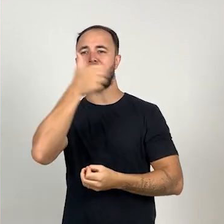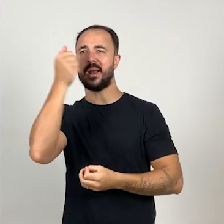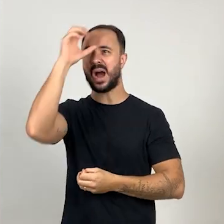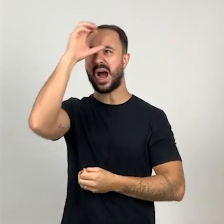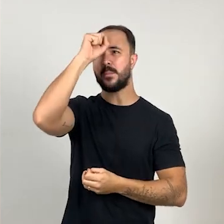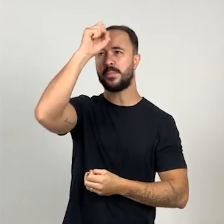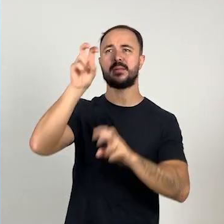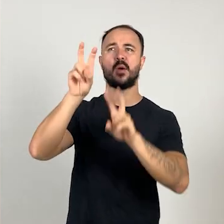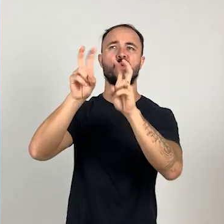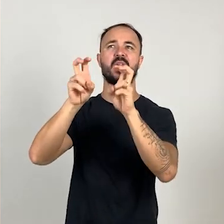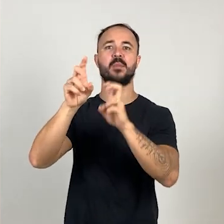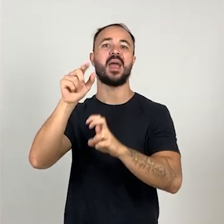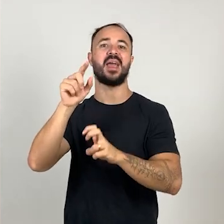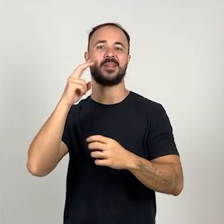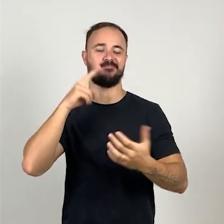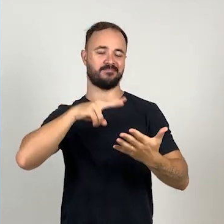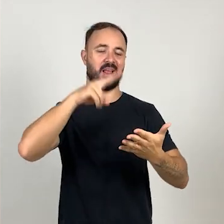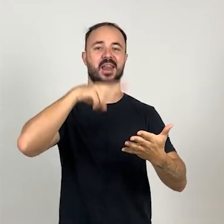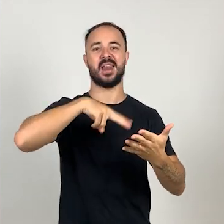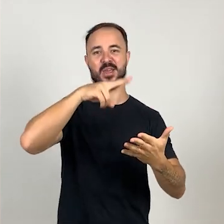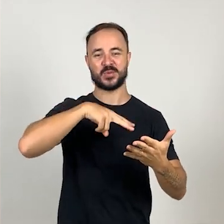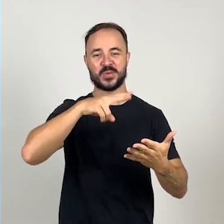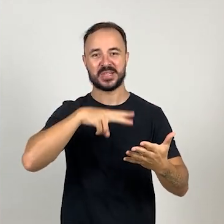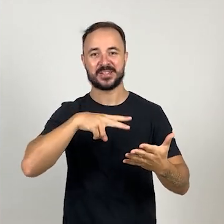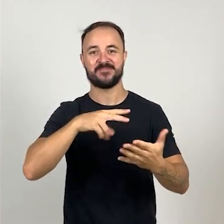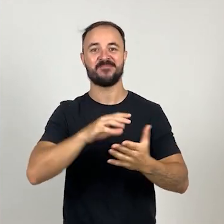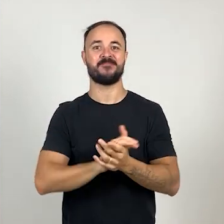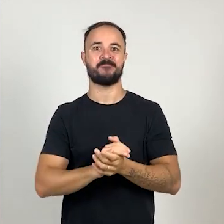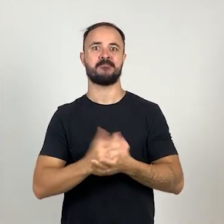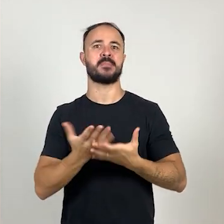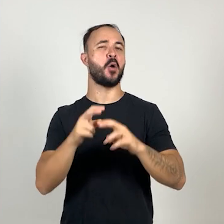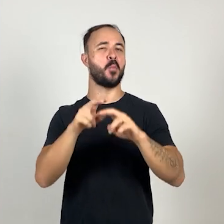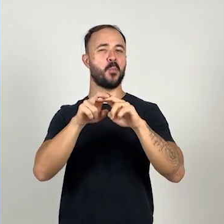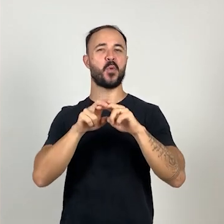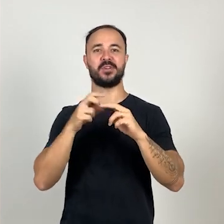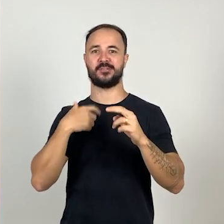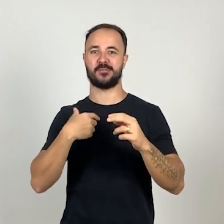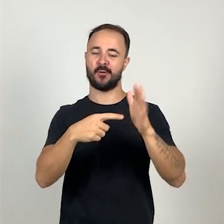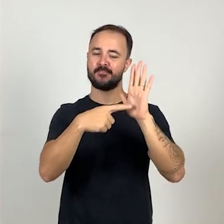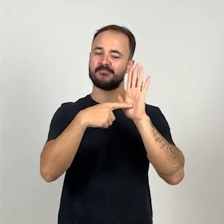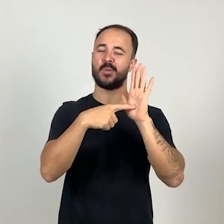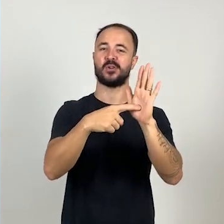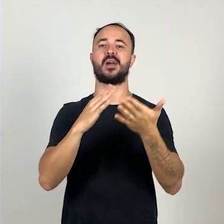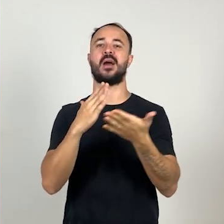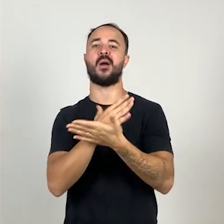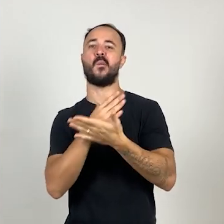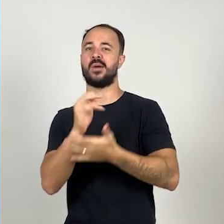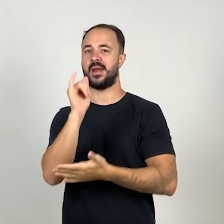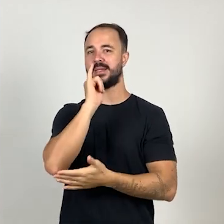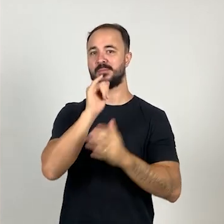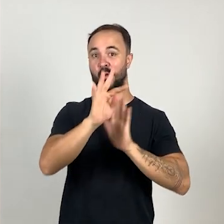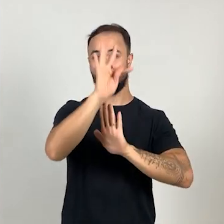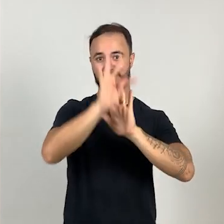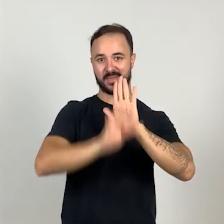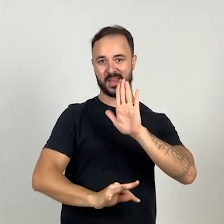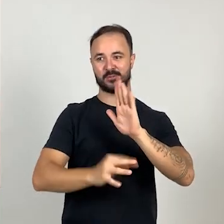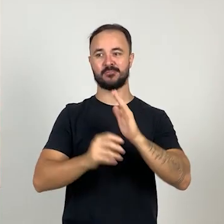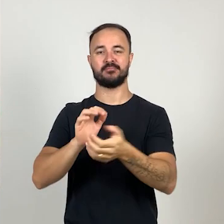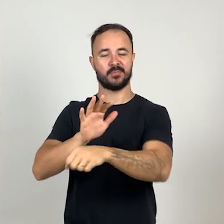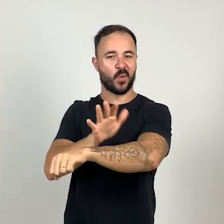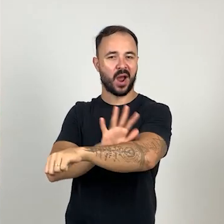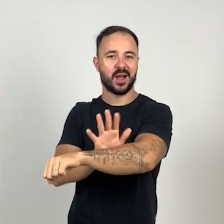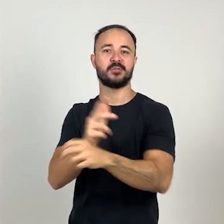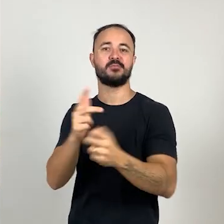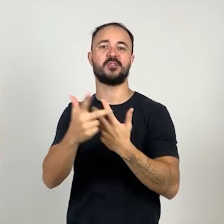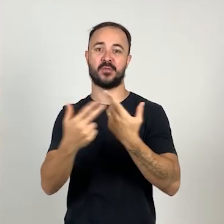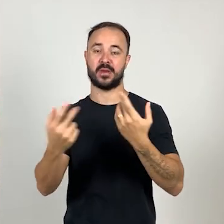sobre qualquer assunto. Sabendo disso, eu trouxe alguns exemplos de textos literários que abordam a temática do racismo. A